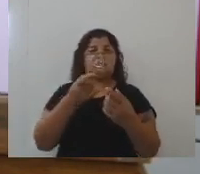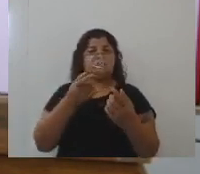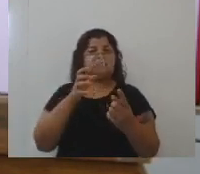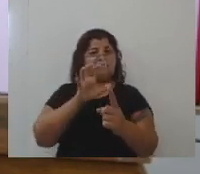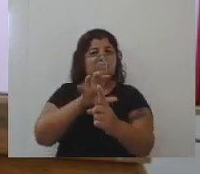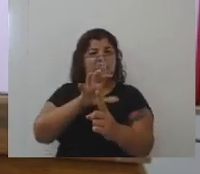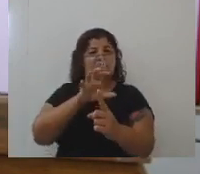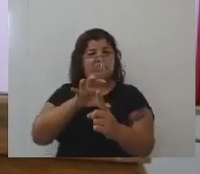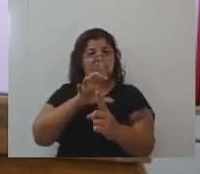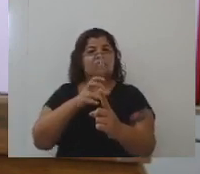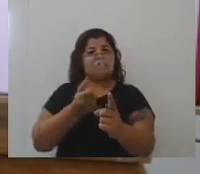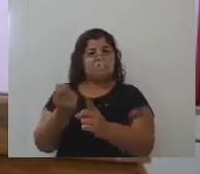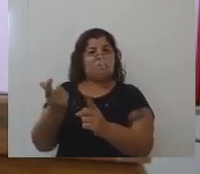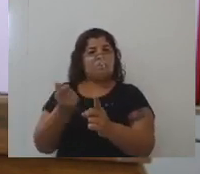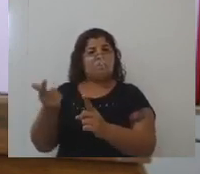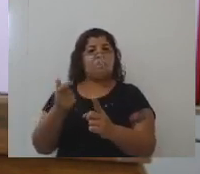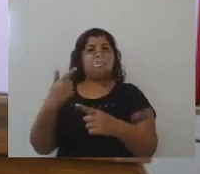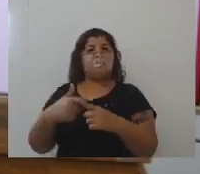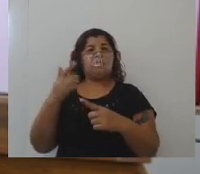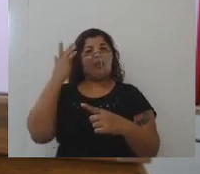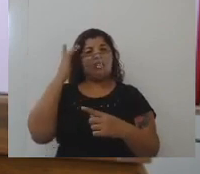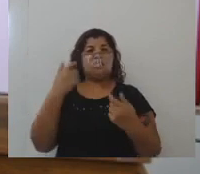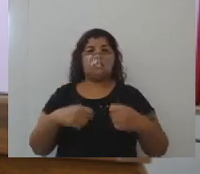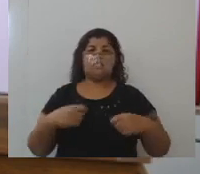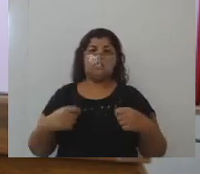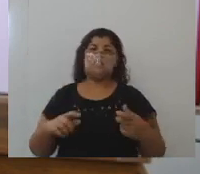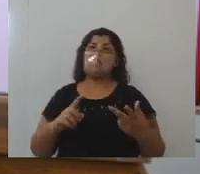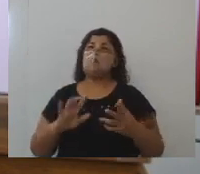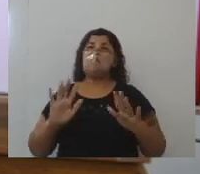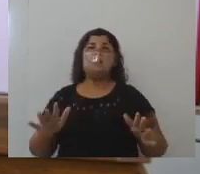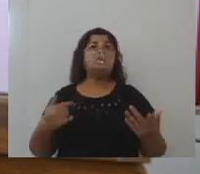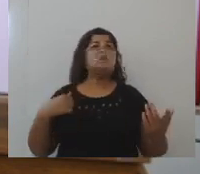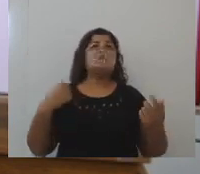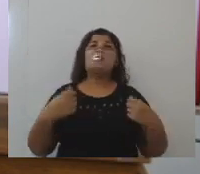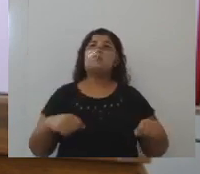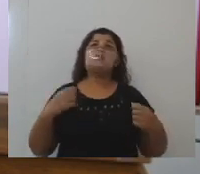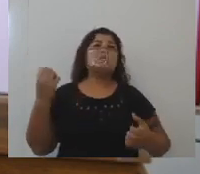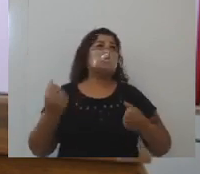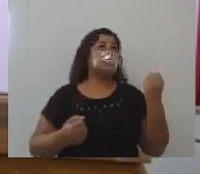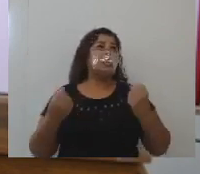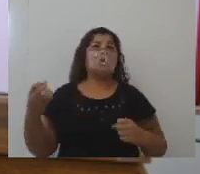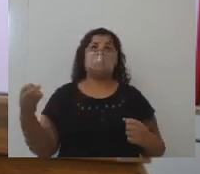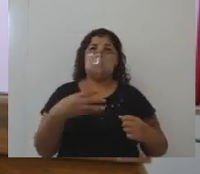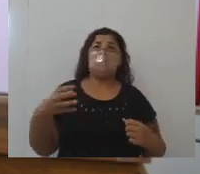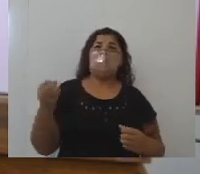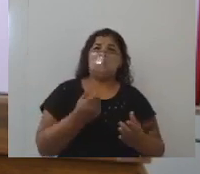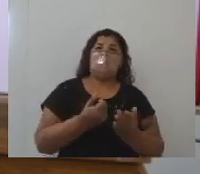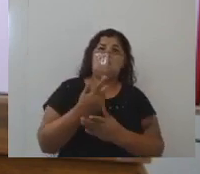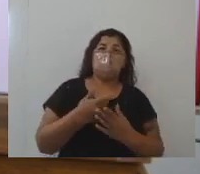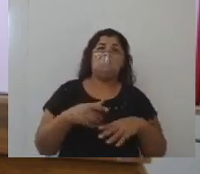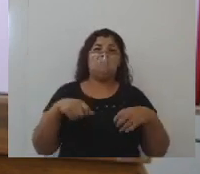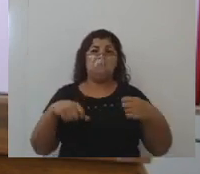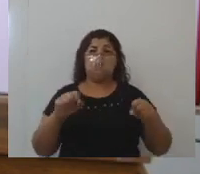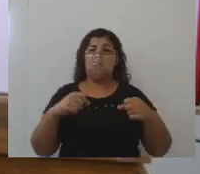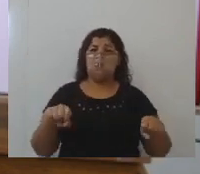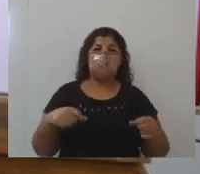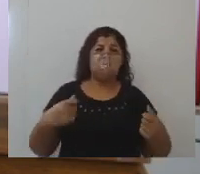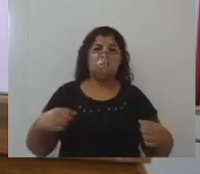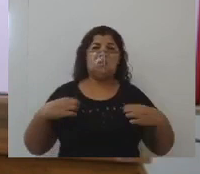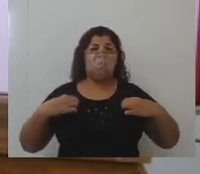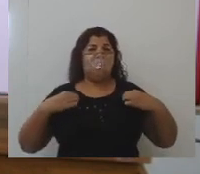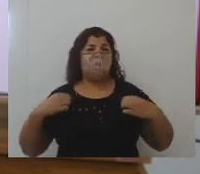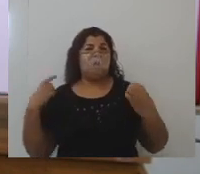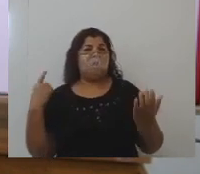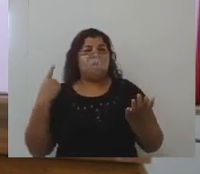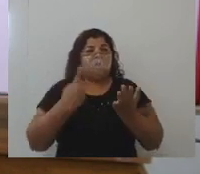acha que isso é necessário. A gente não precisa ter carro, a gente não precisa ter carro do ano, a gente não precisa ter moto, a gente não precisa ter roupa